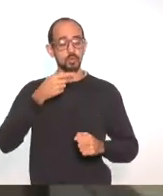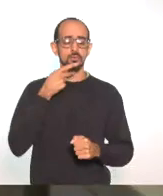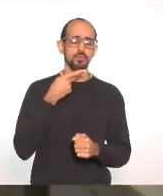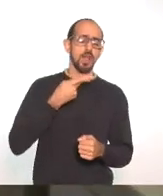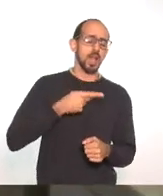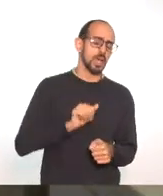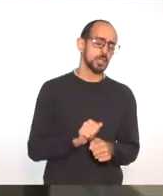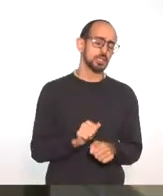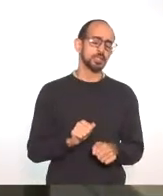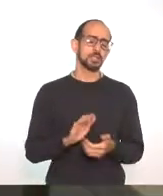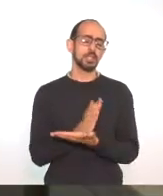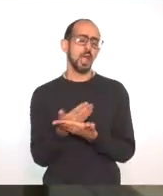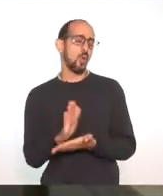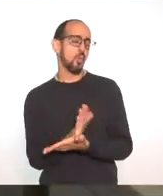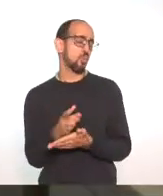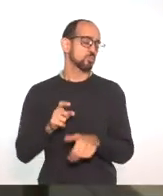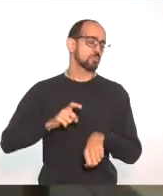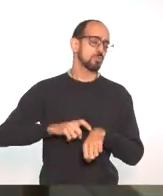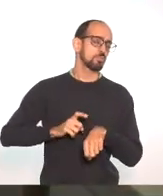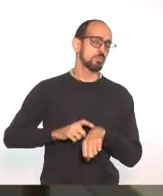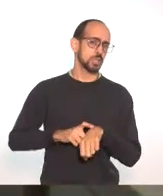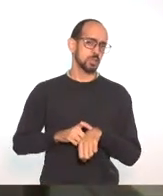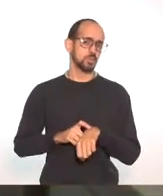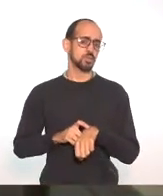algum momento com uma merda